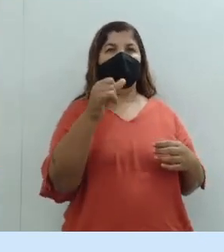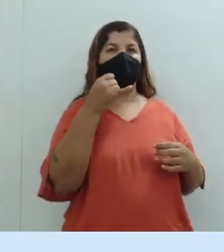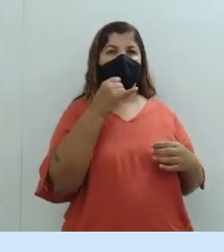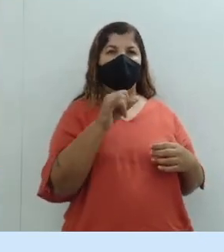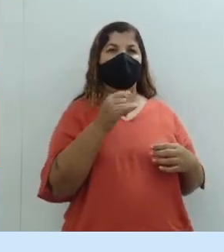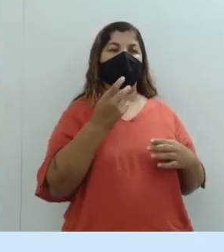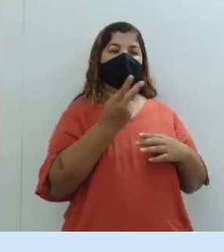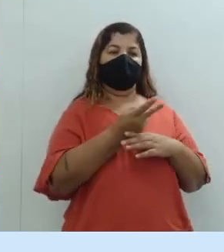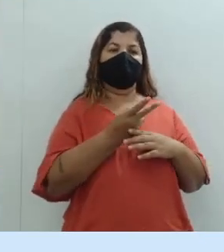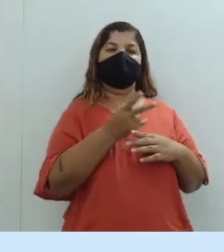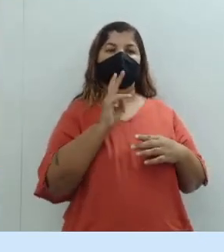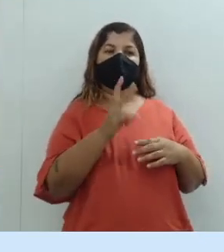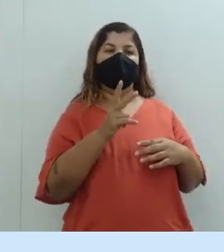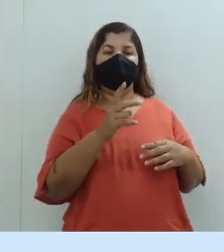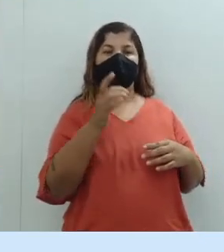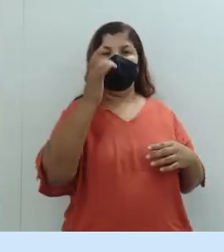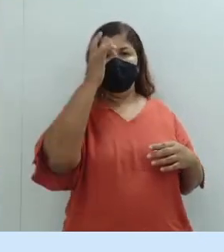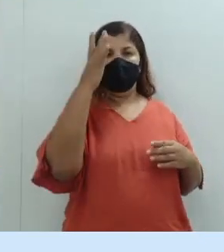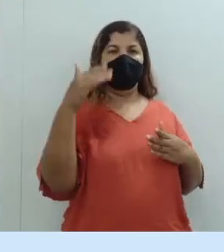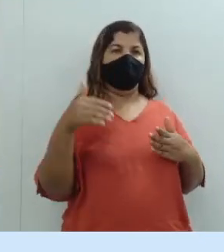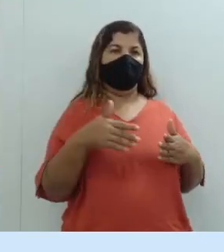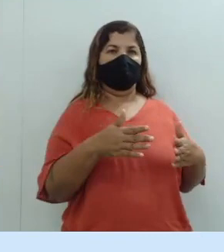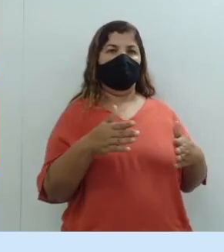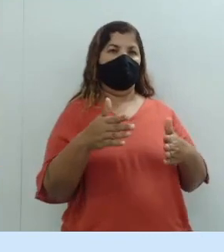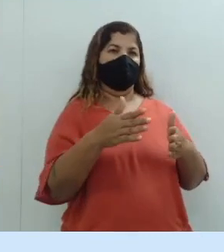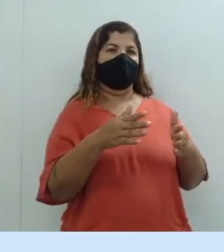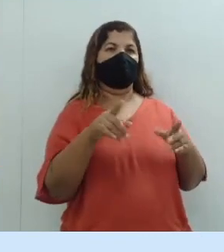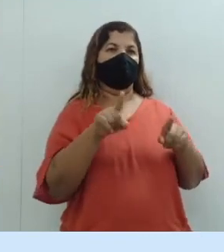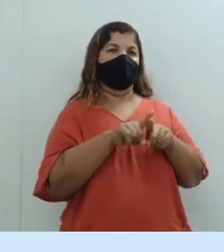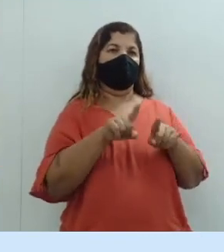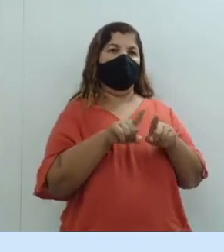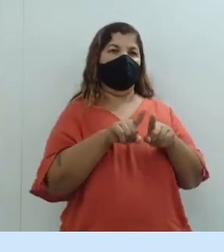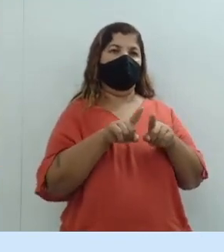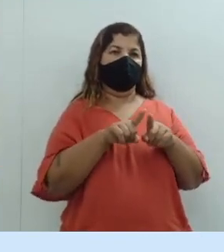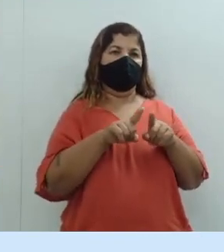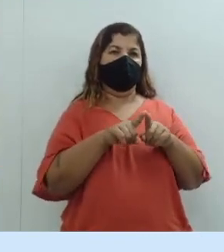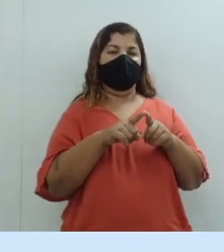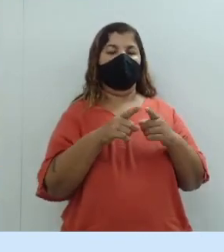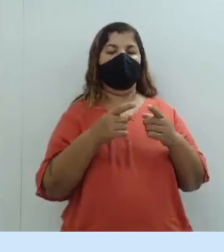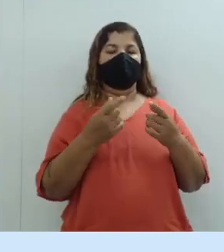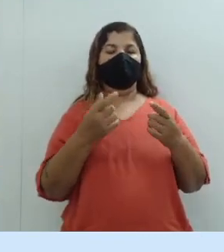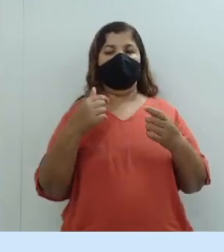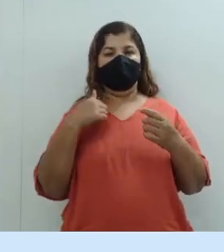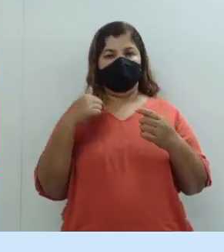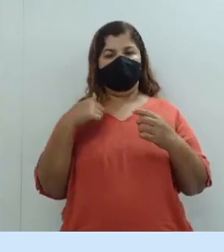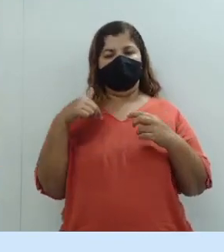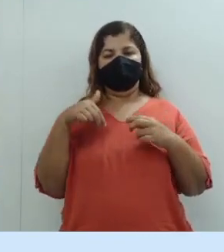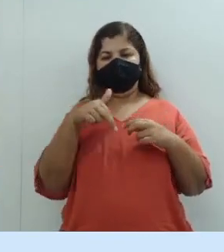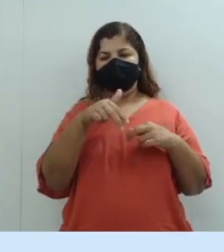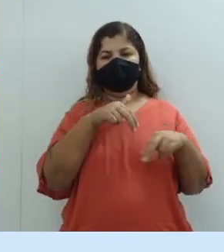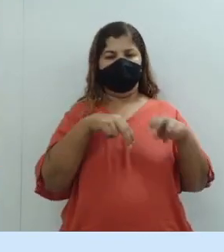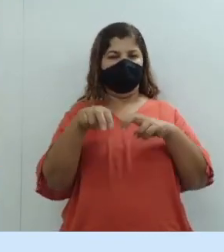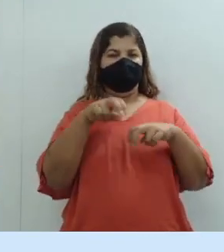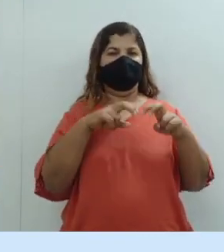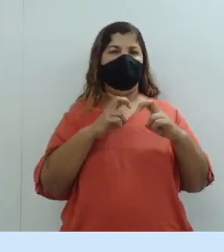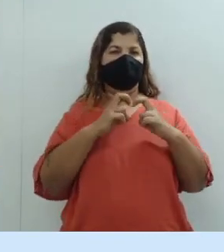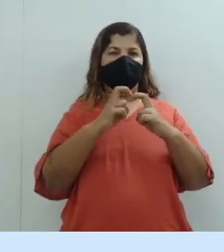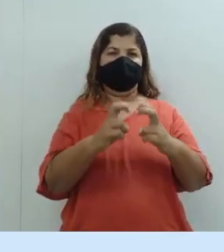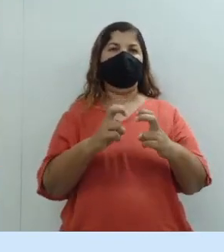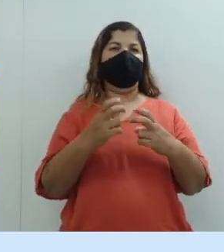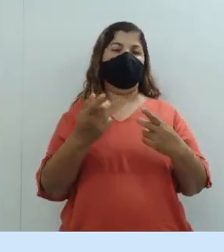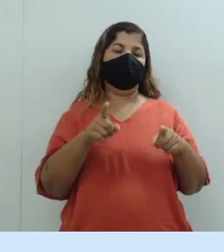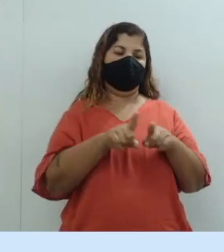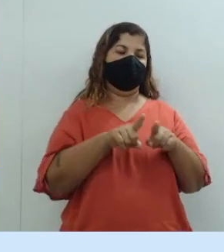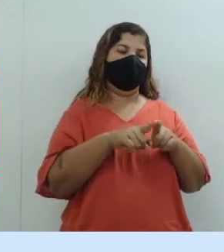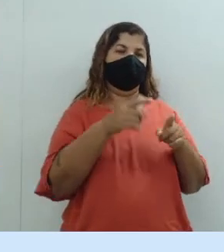procura o caminho mais fácil, né? Assim como você, quando está lá no vagão, você procura o caminho mais fácil para transitar dentro do vagão do metrô, a corrente